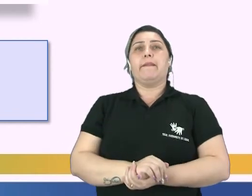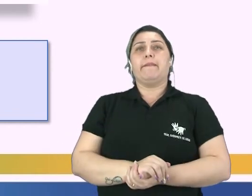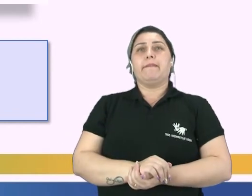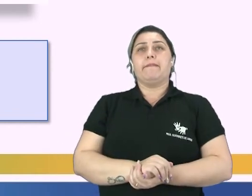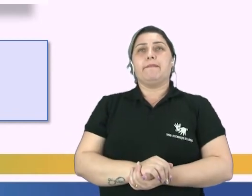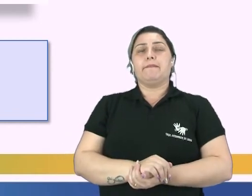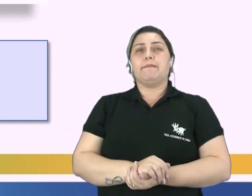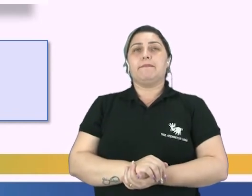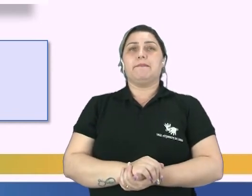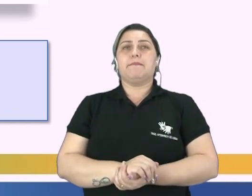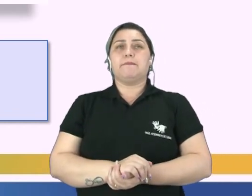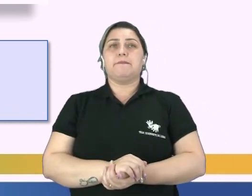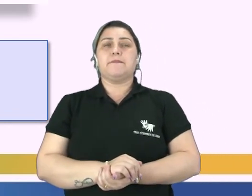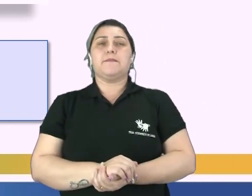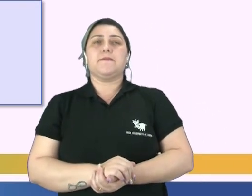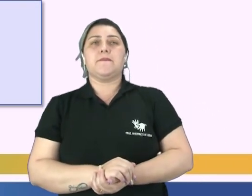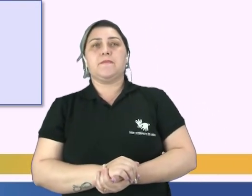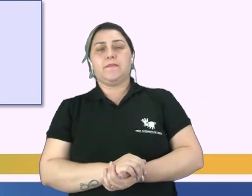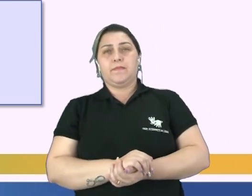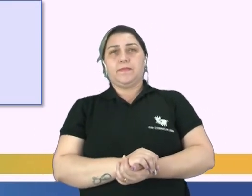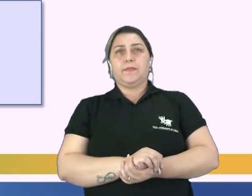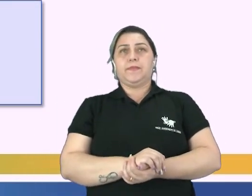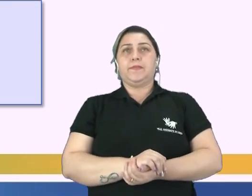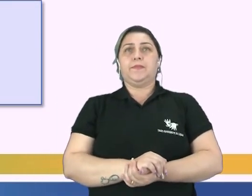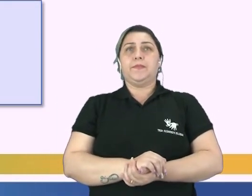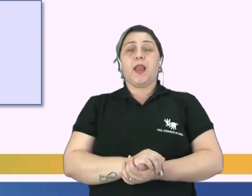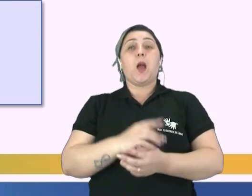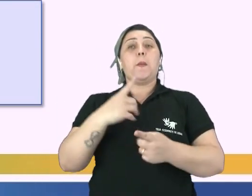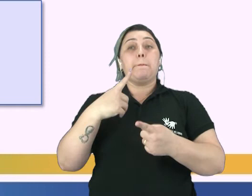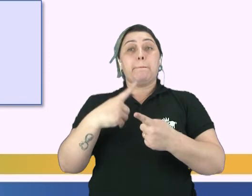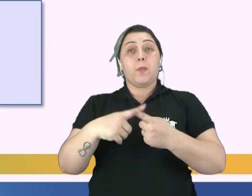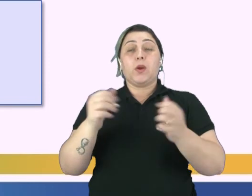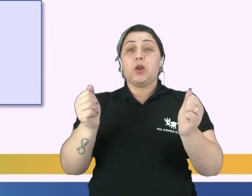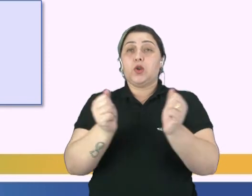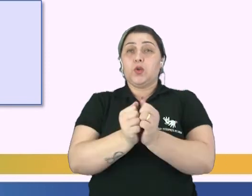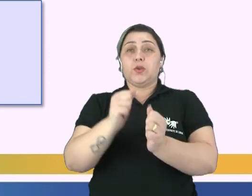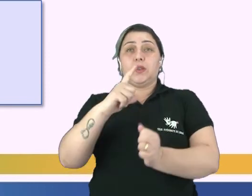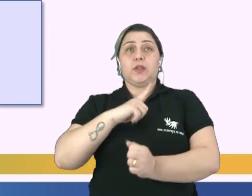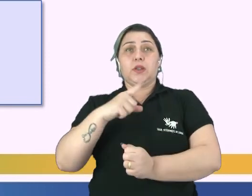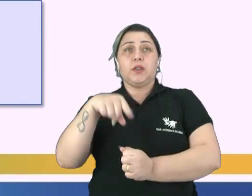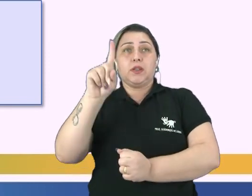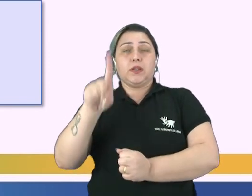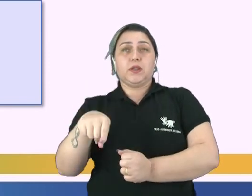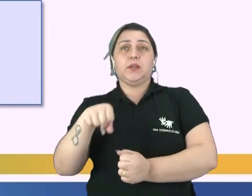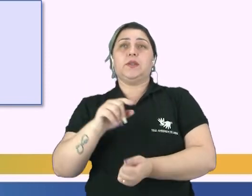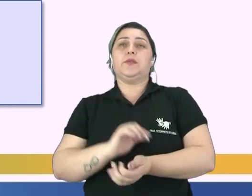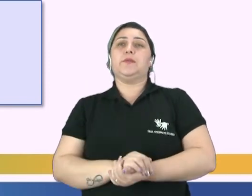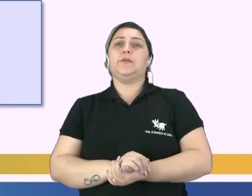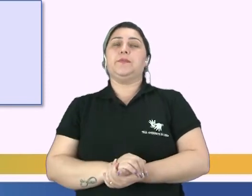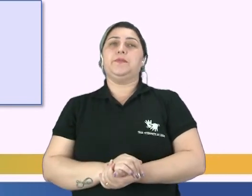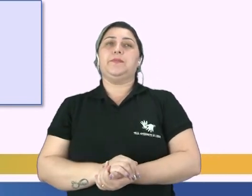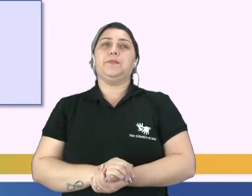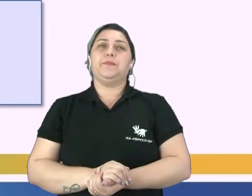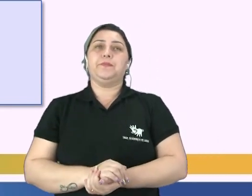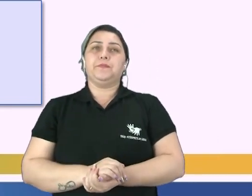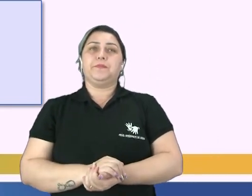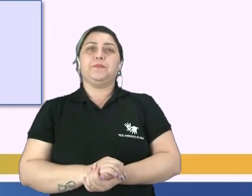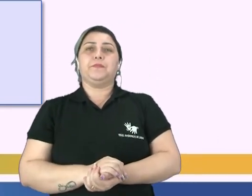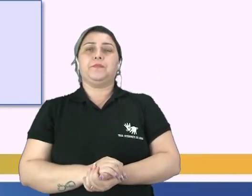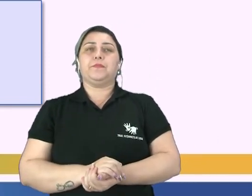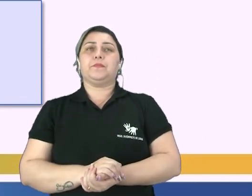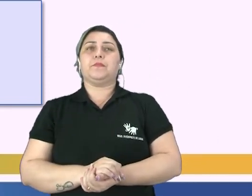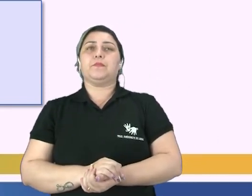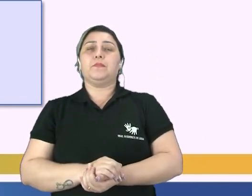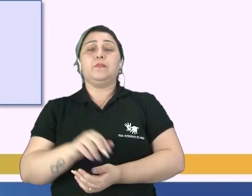porque está no final da frase, tá bom? Agora vamos ao porquê junto e com acento, né? Quando que